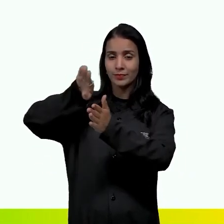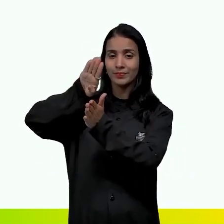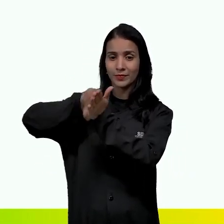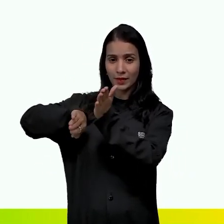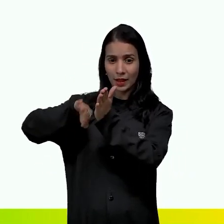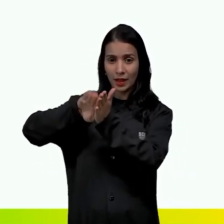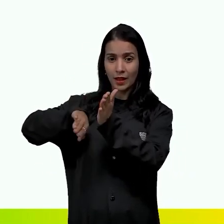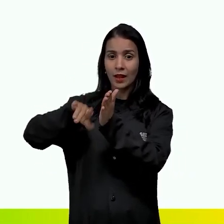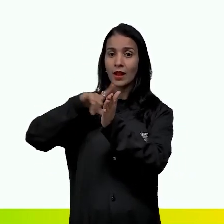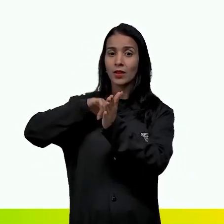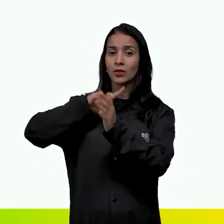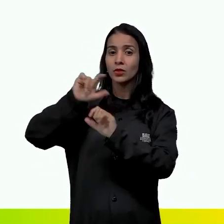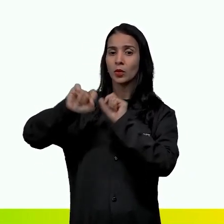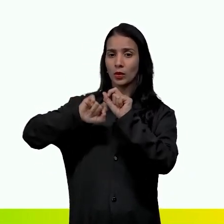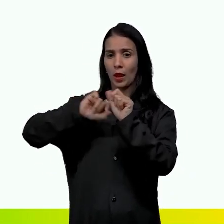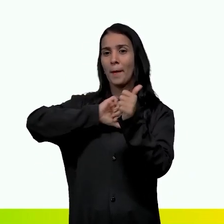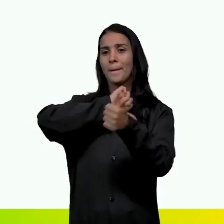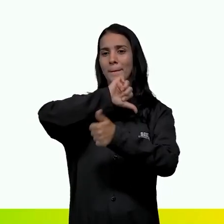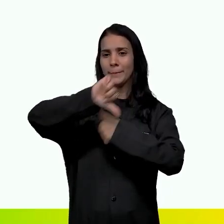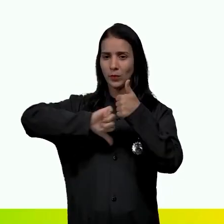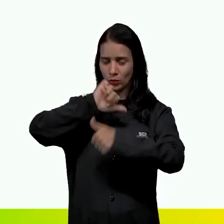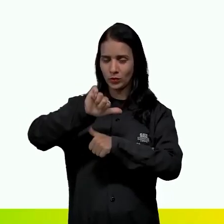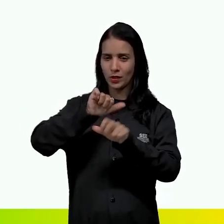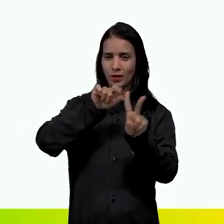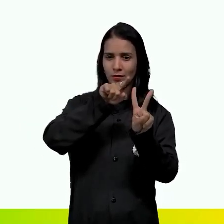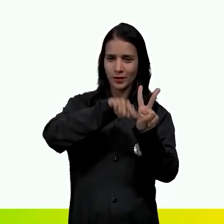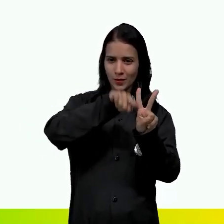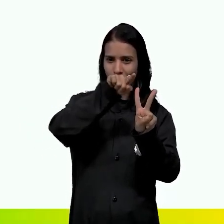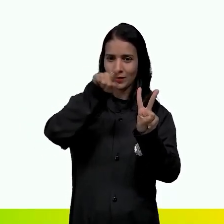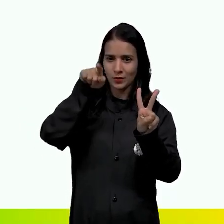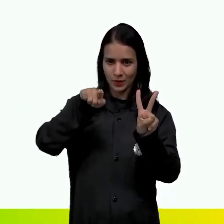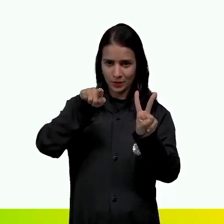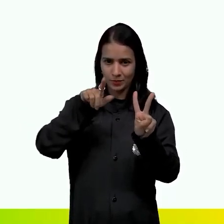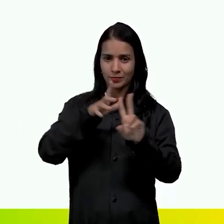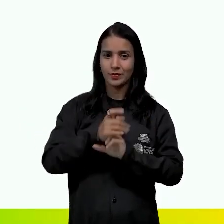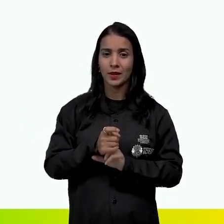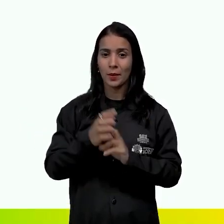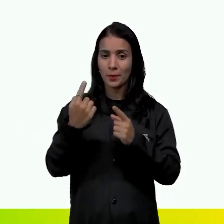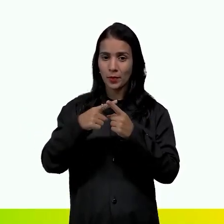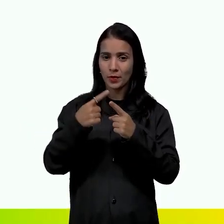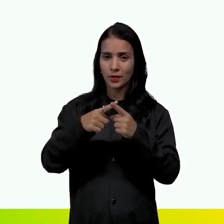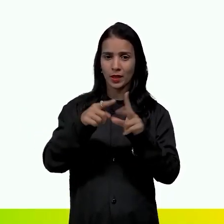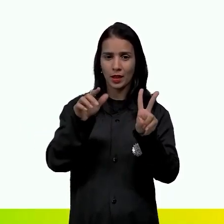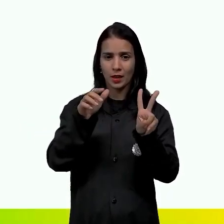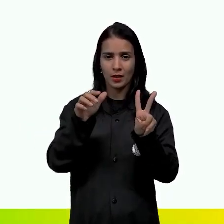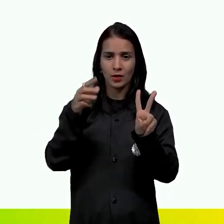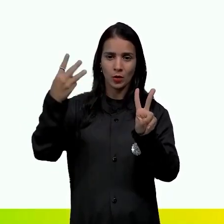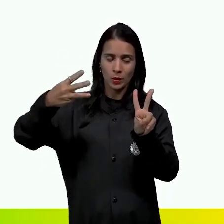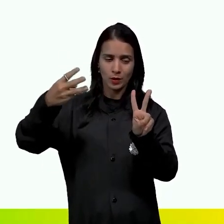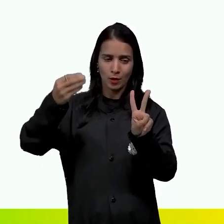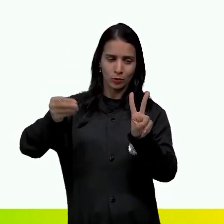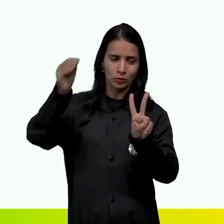raiz cúbica de 0,5 vezes t.